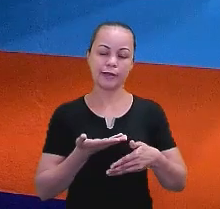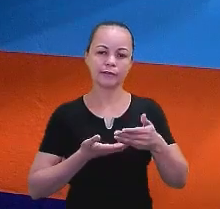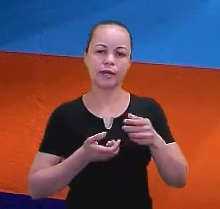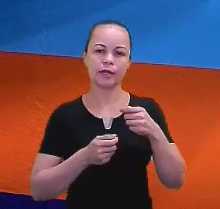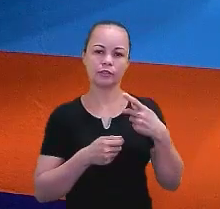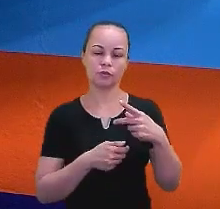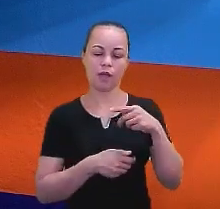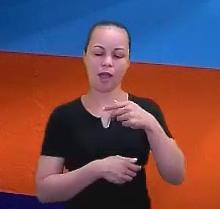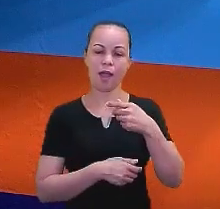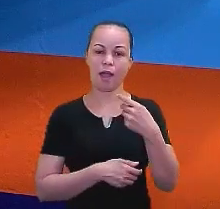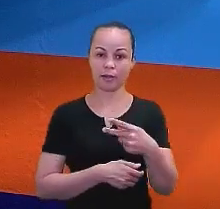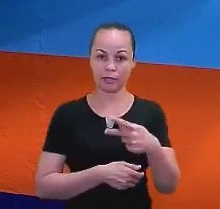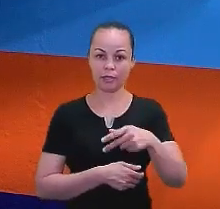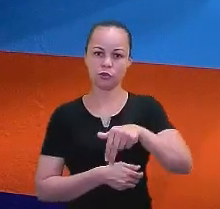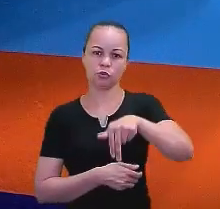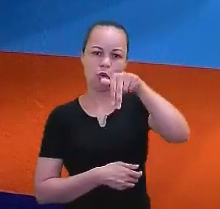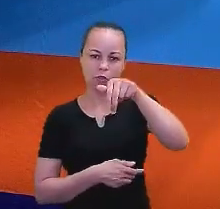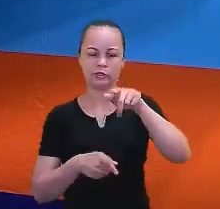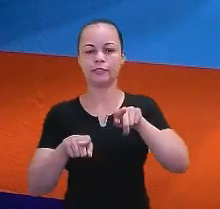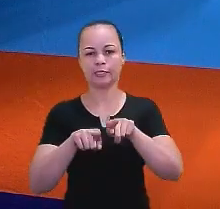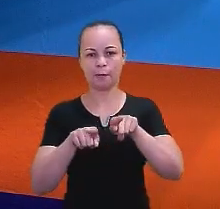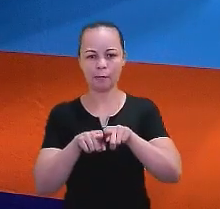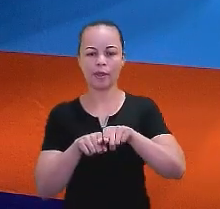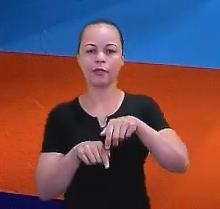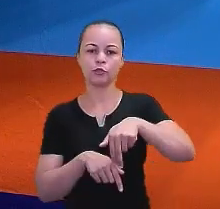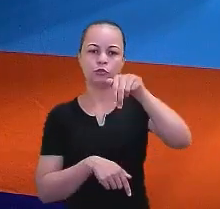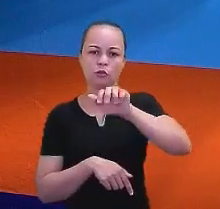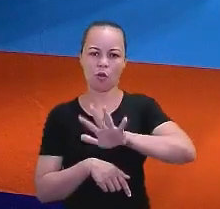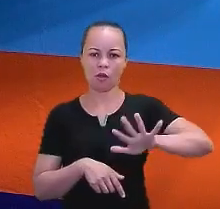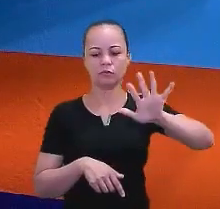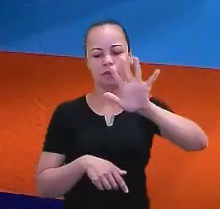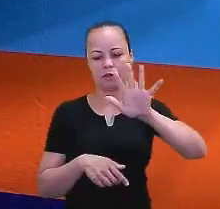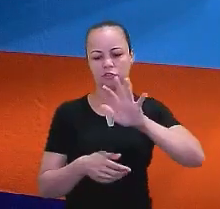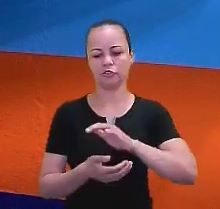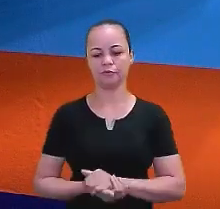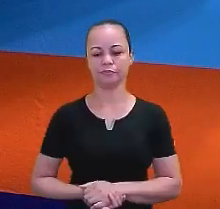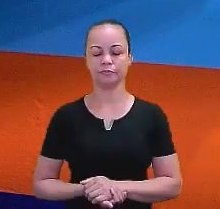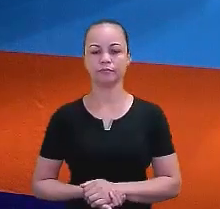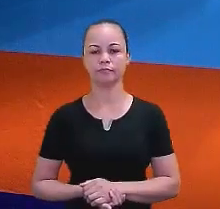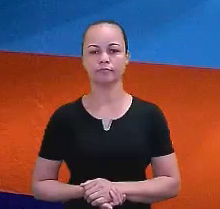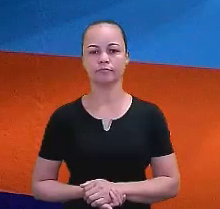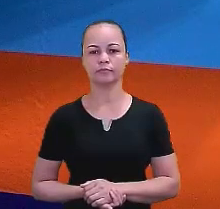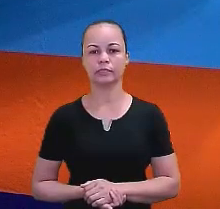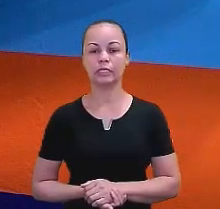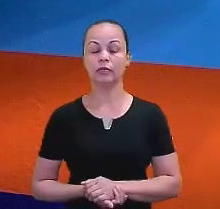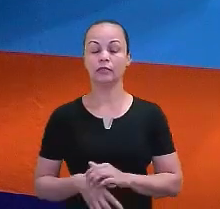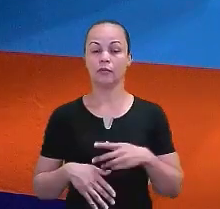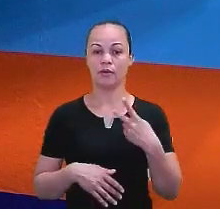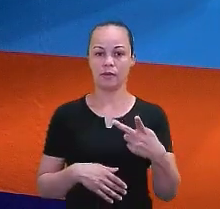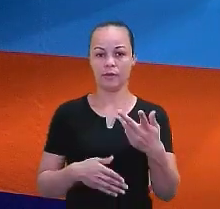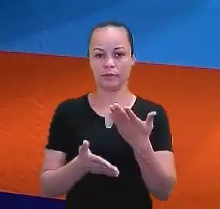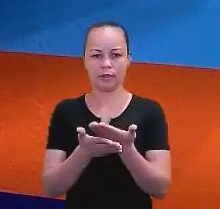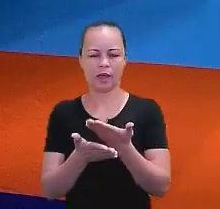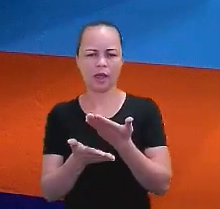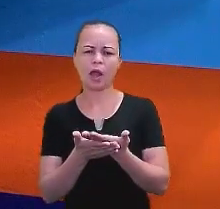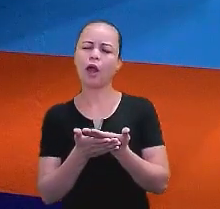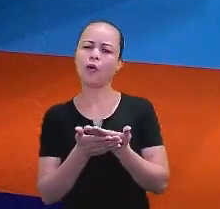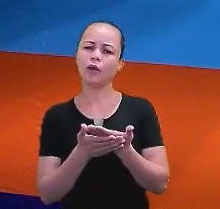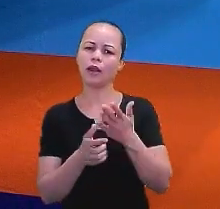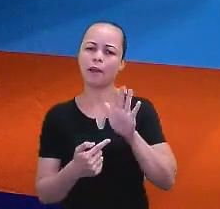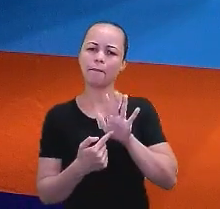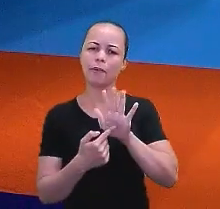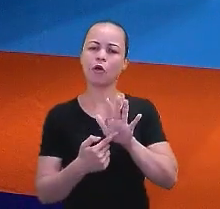aqui no Norte e no Nordeste. Então, essa aula, ela vem trazer um